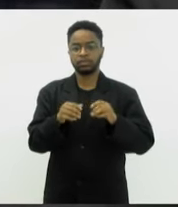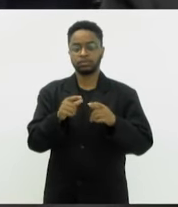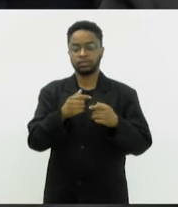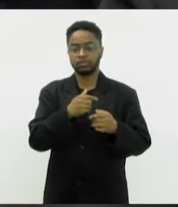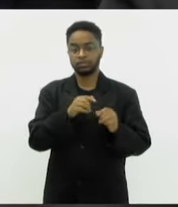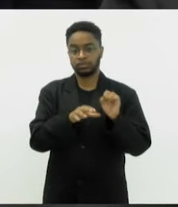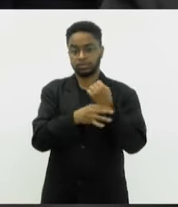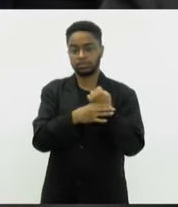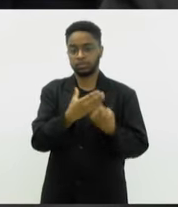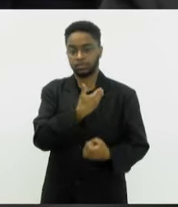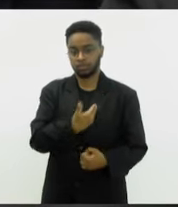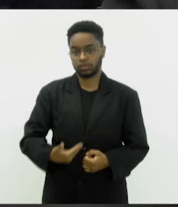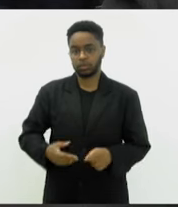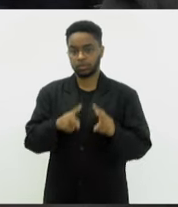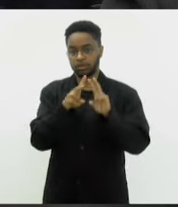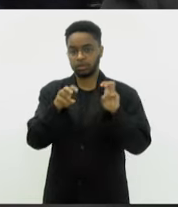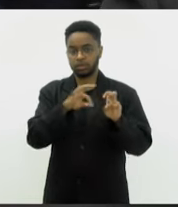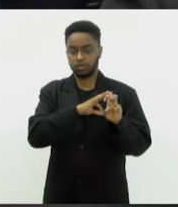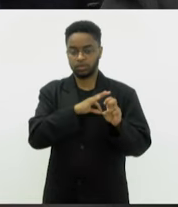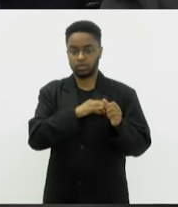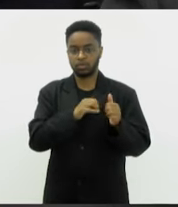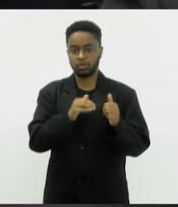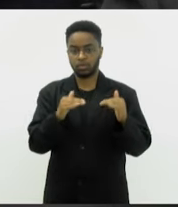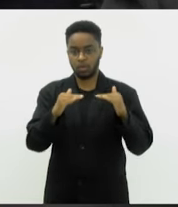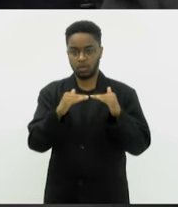de polícia favorável com as emendas,